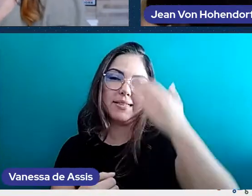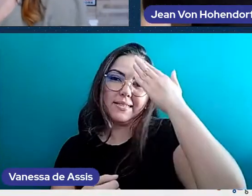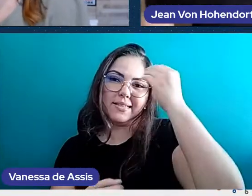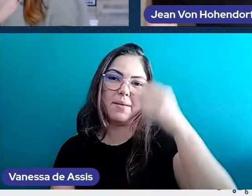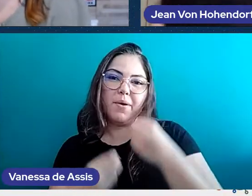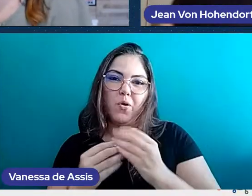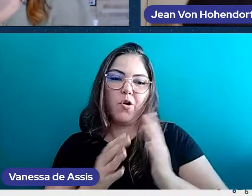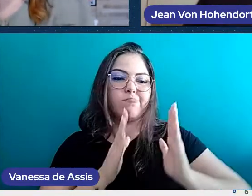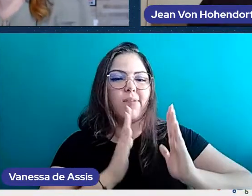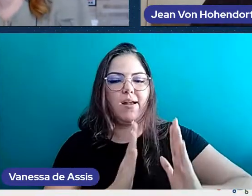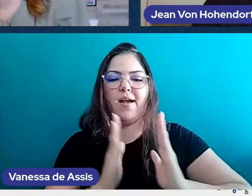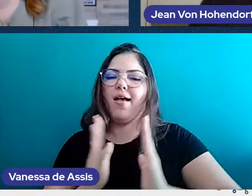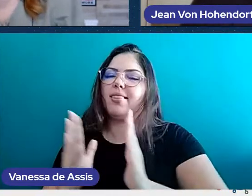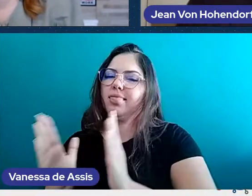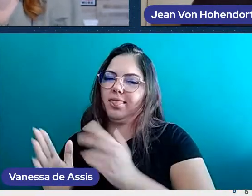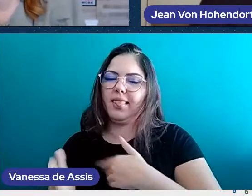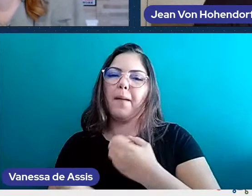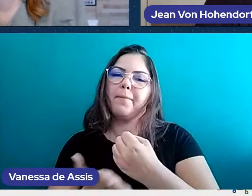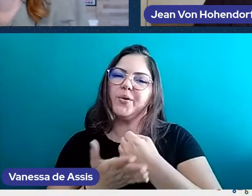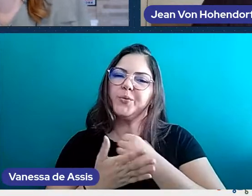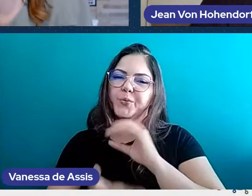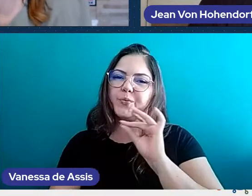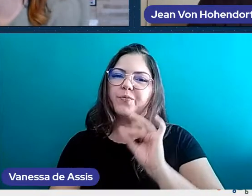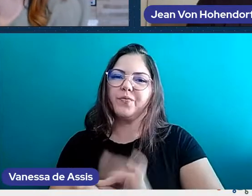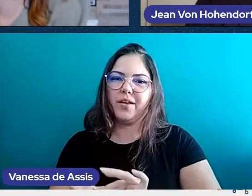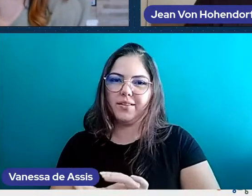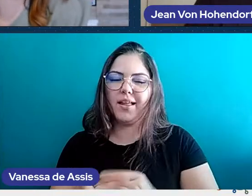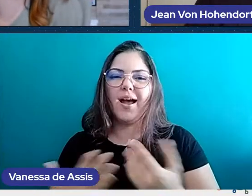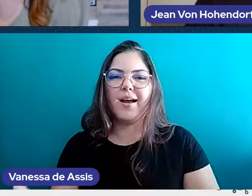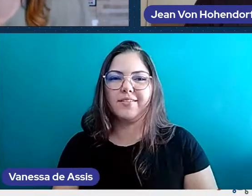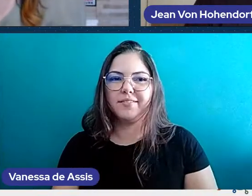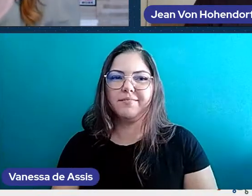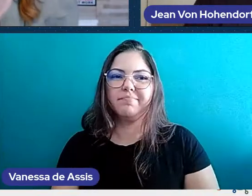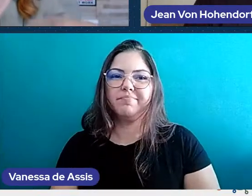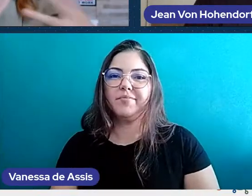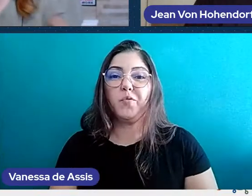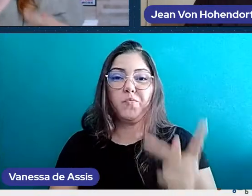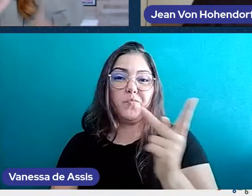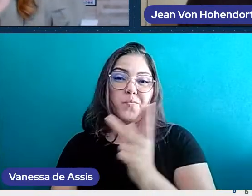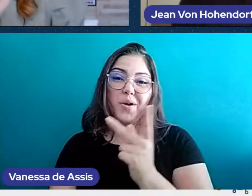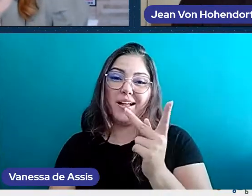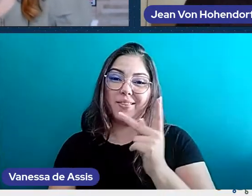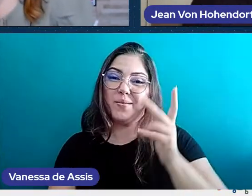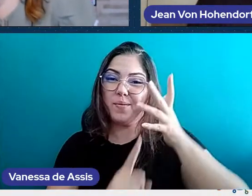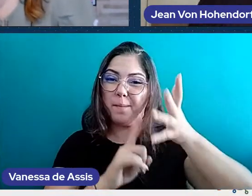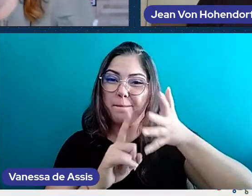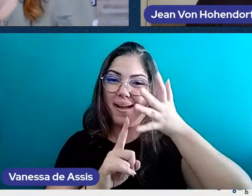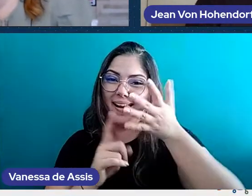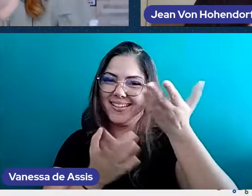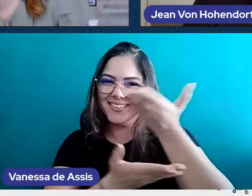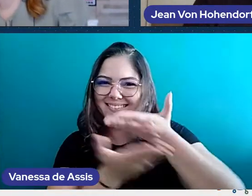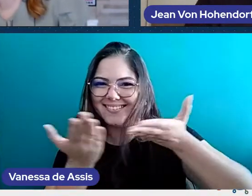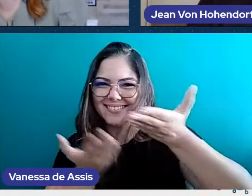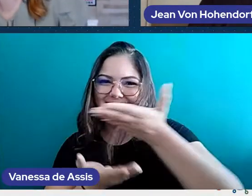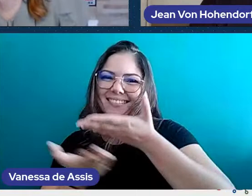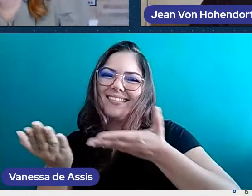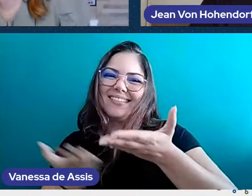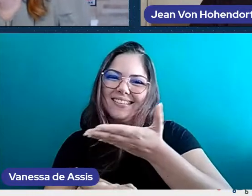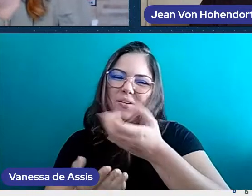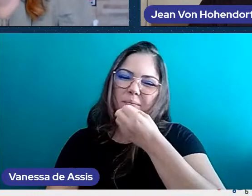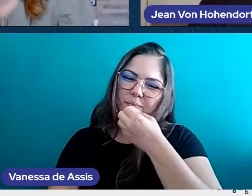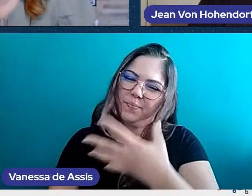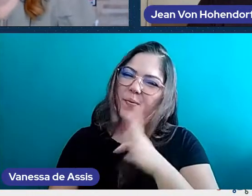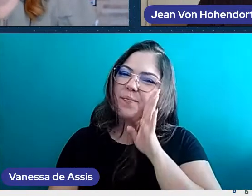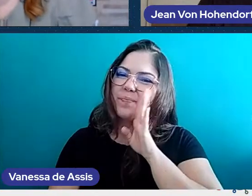ajudam os iniciantes. Muito bem aqui as duas palestras conversando entre E si, as duas bom. temáticas, né?